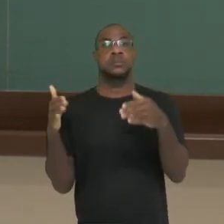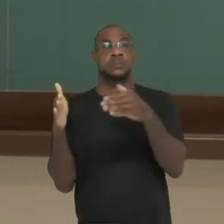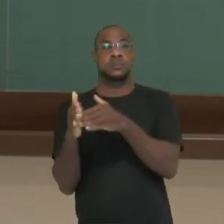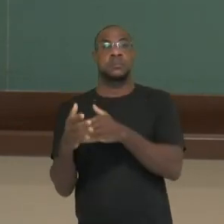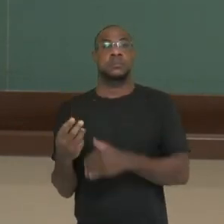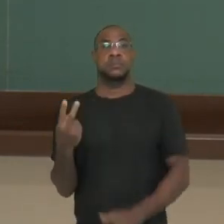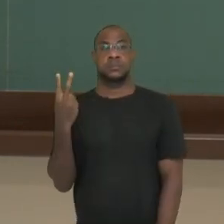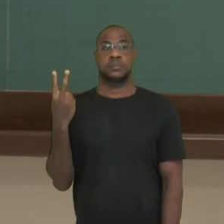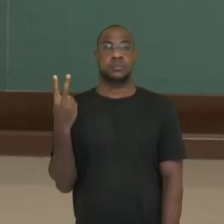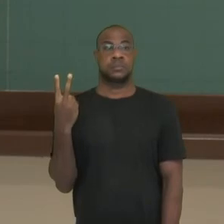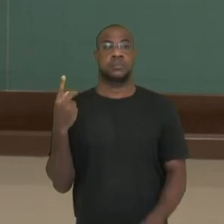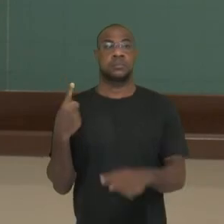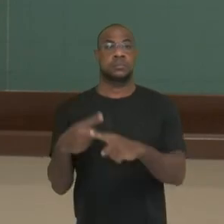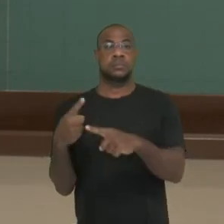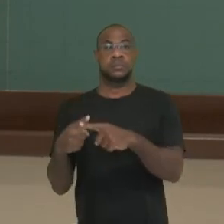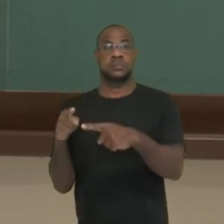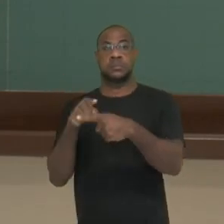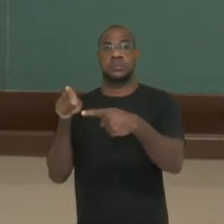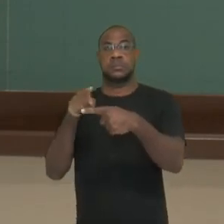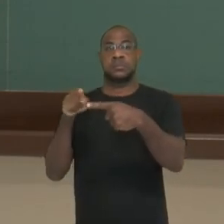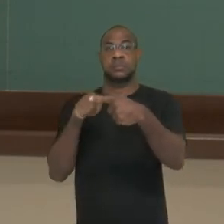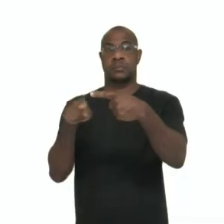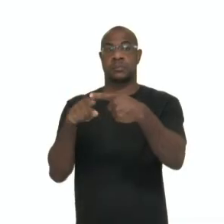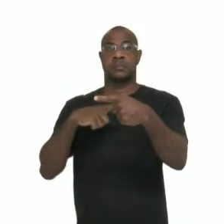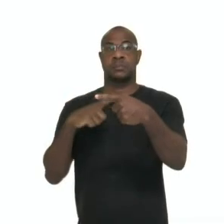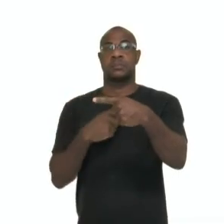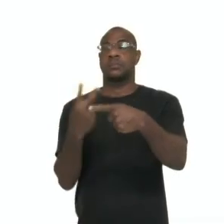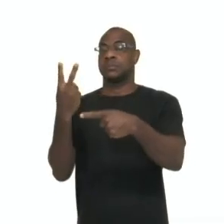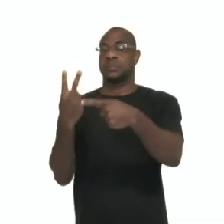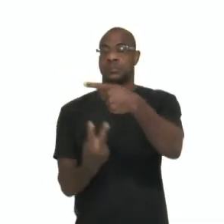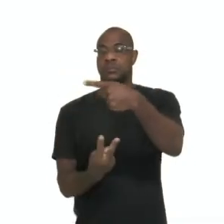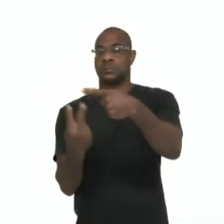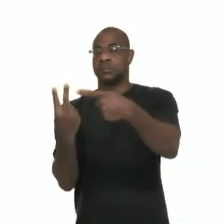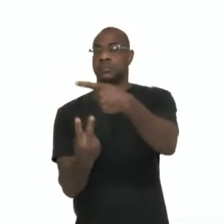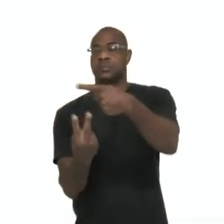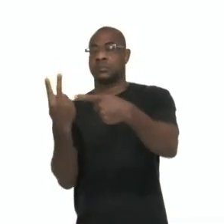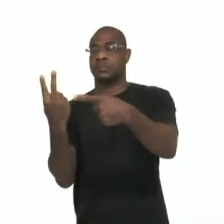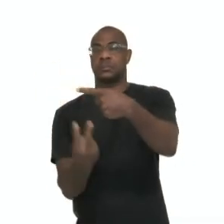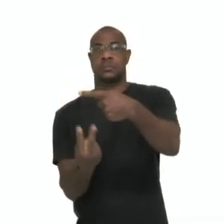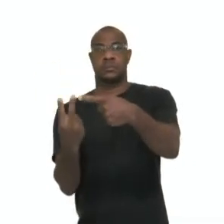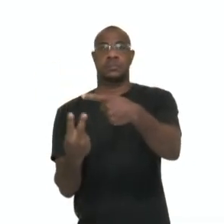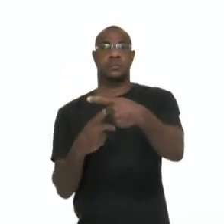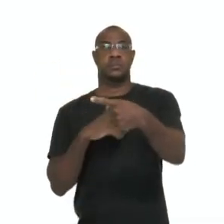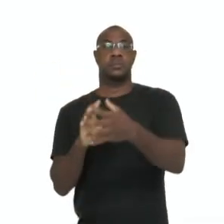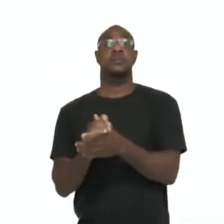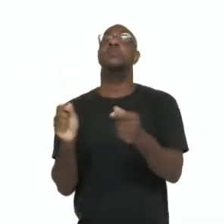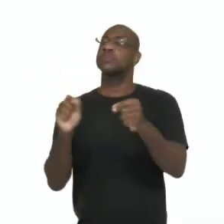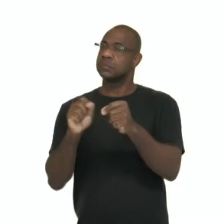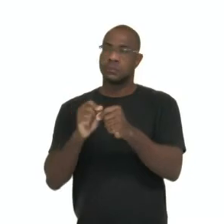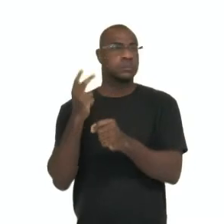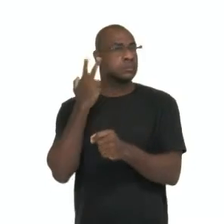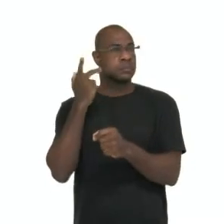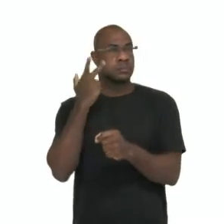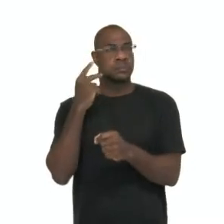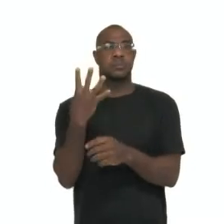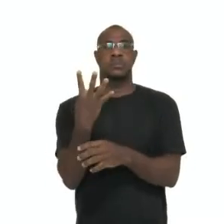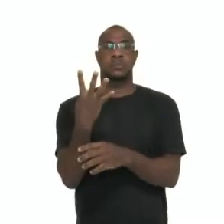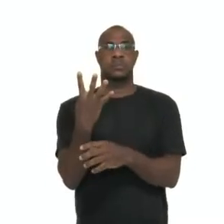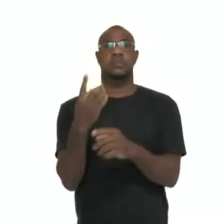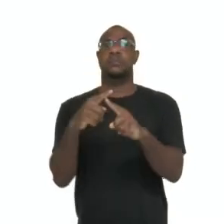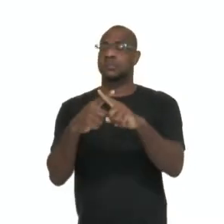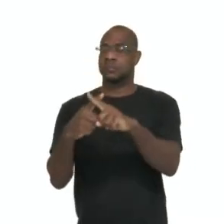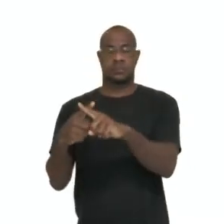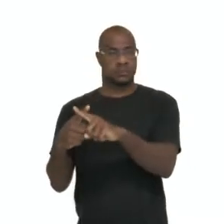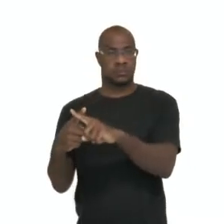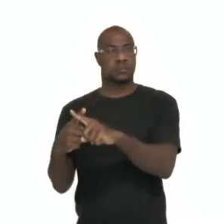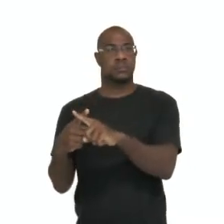2, porque no meu denominador eu tenho o fatorial 2. Então, o primeiro eu faço o princípio